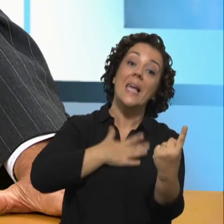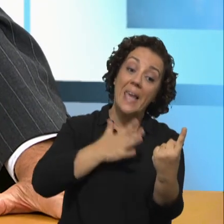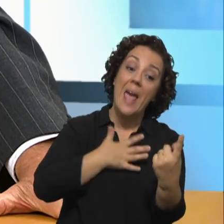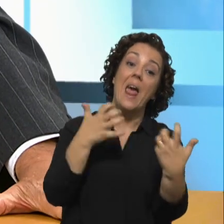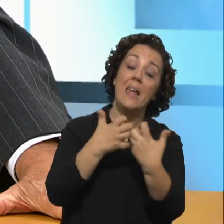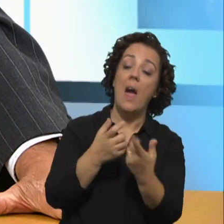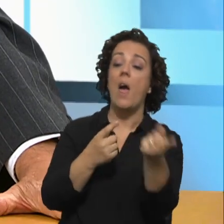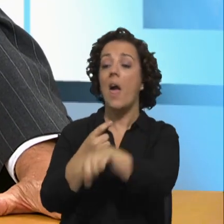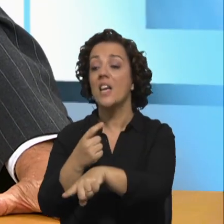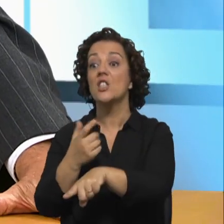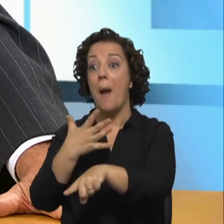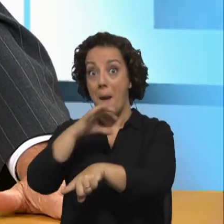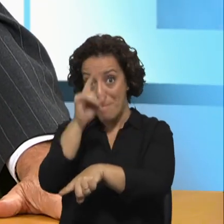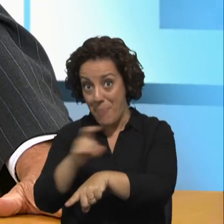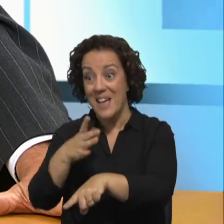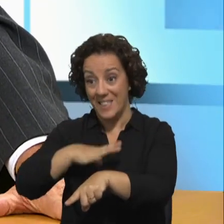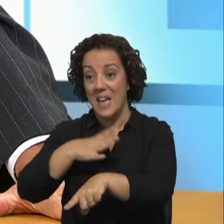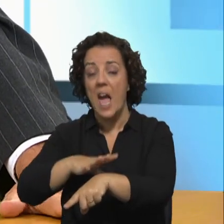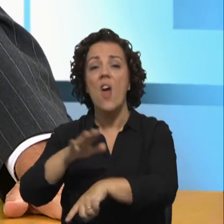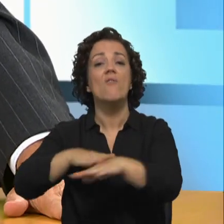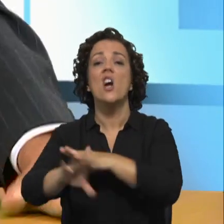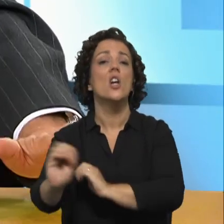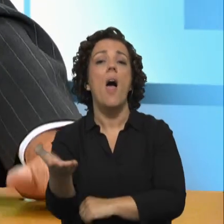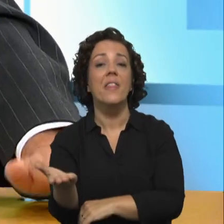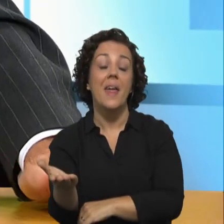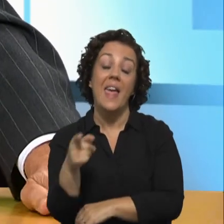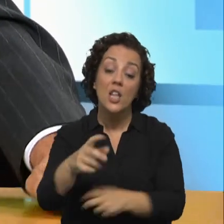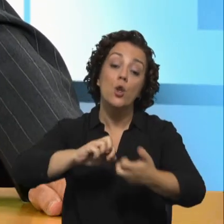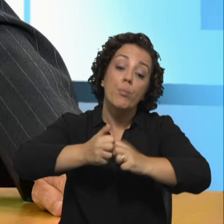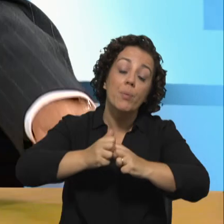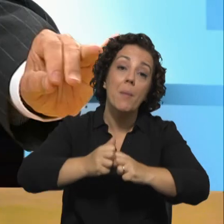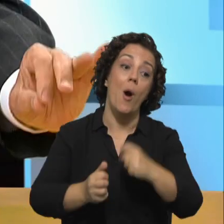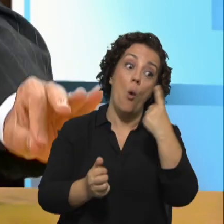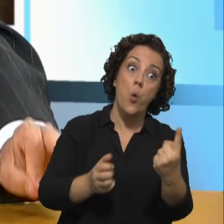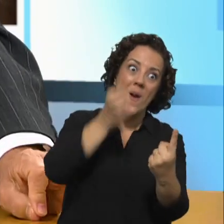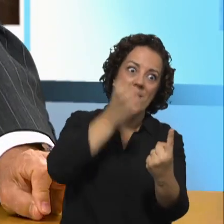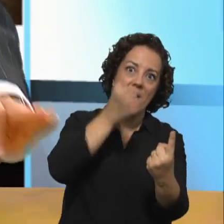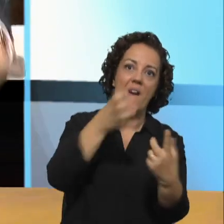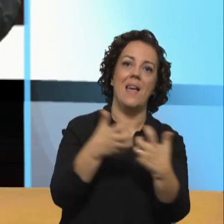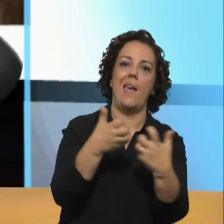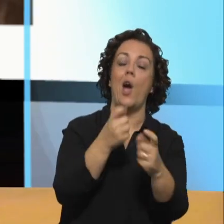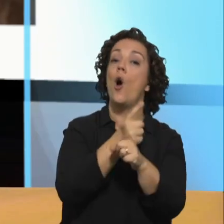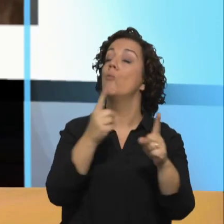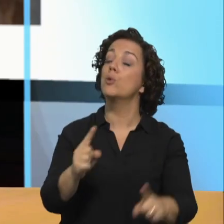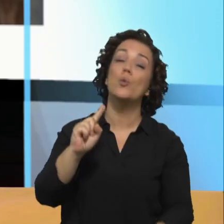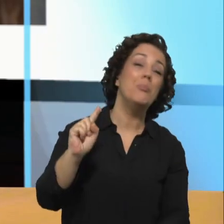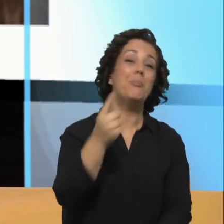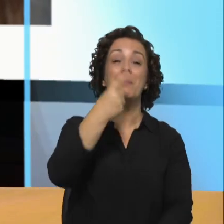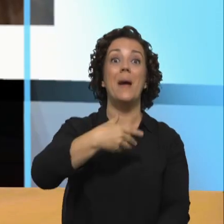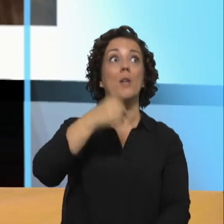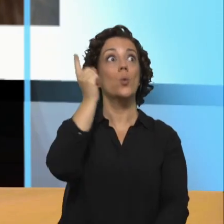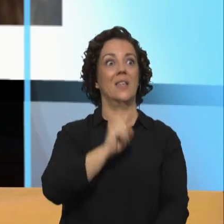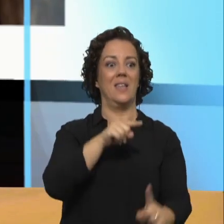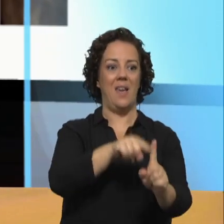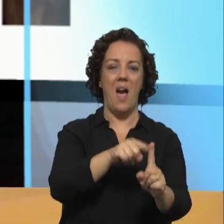ter a paz. E isso é que é o drama destes povos. Uns só querem a guerra, porque no primeiro dia em que Hamas e